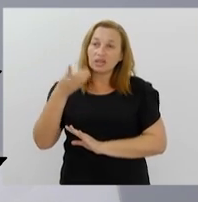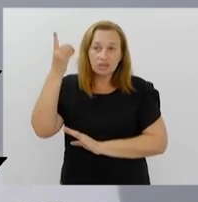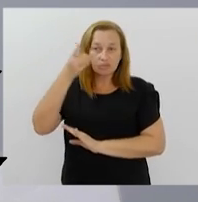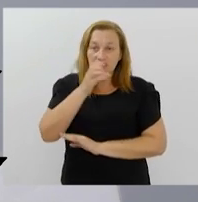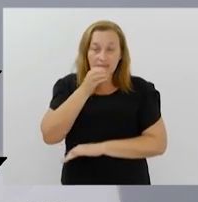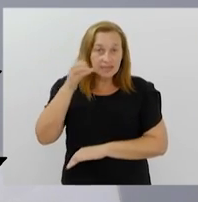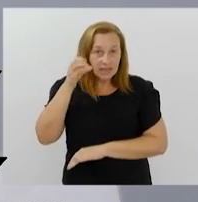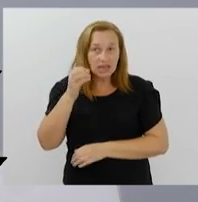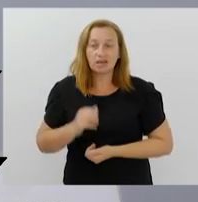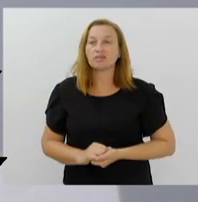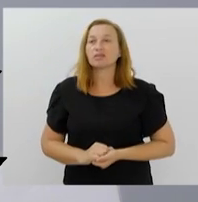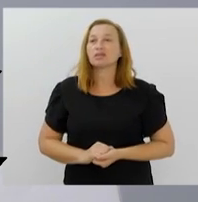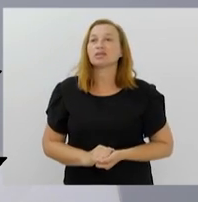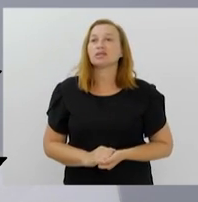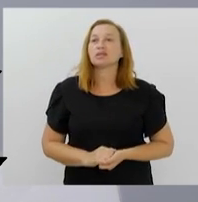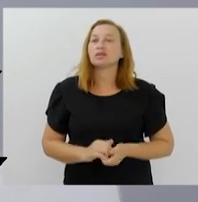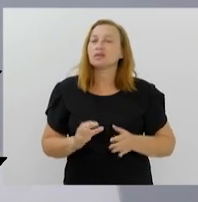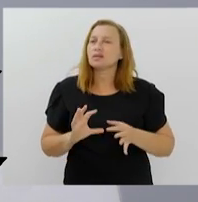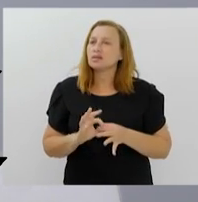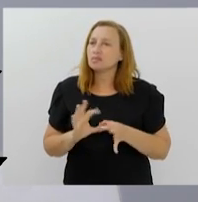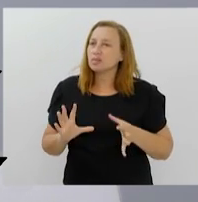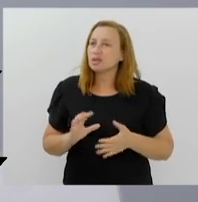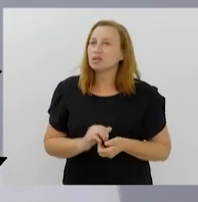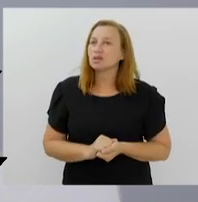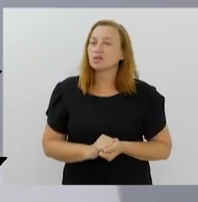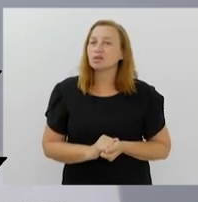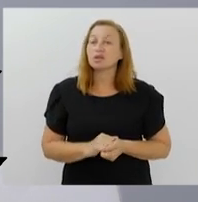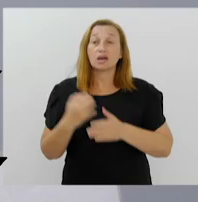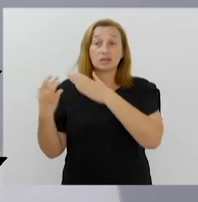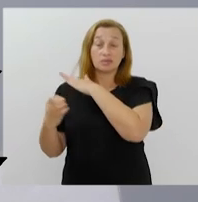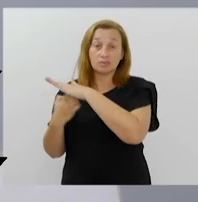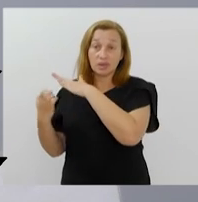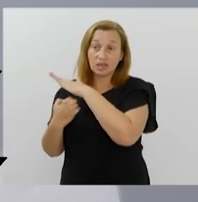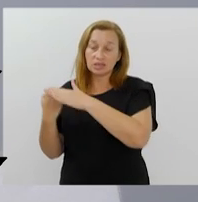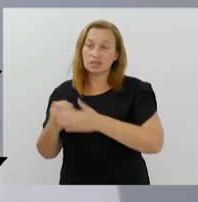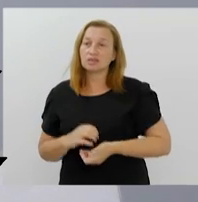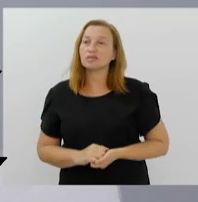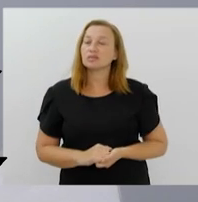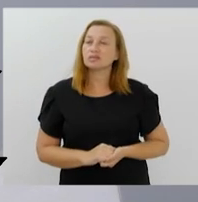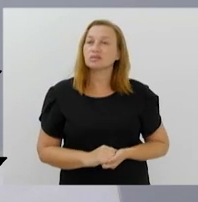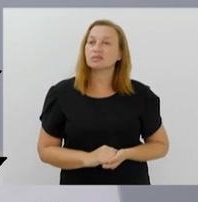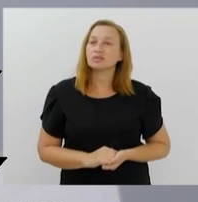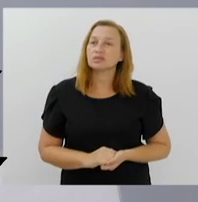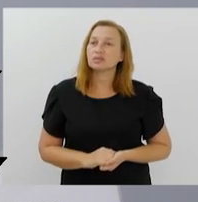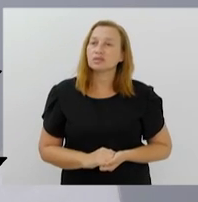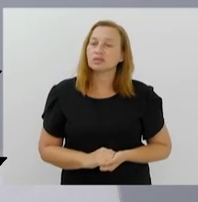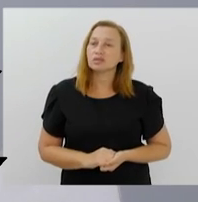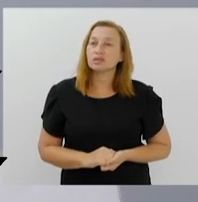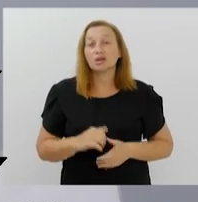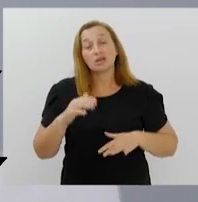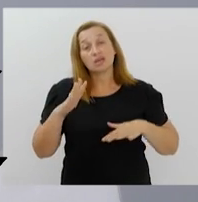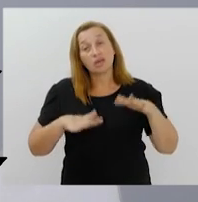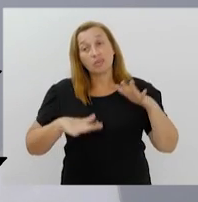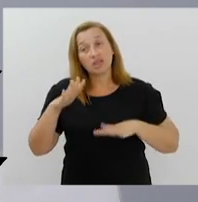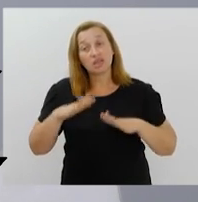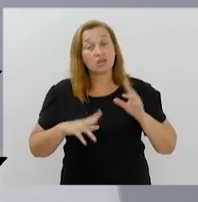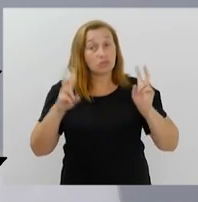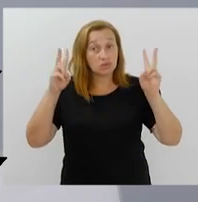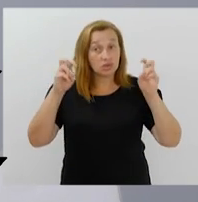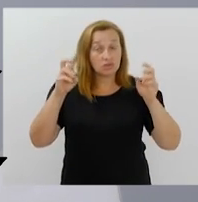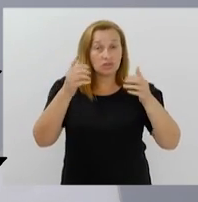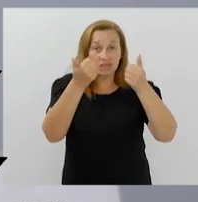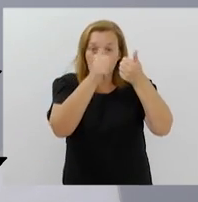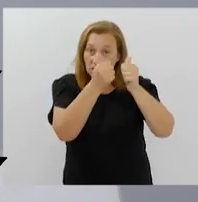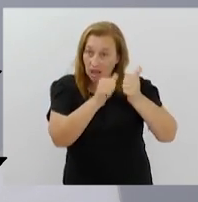Célia eh que permitem as operadoras a em determinadas situações fazer